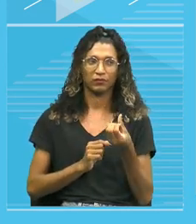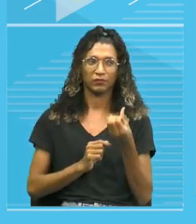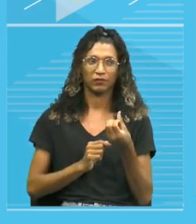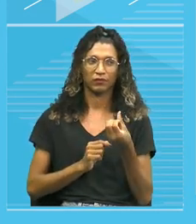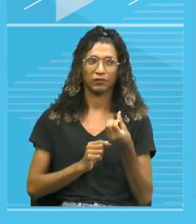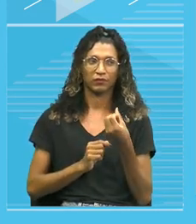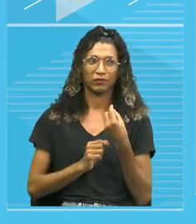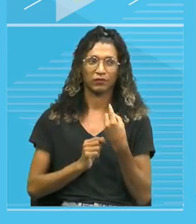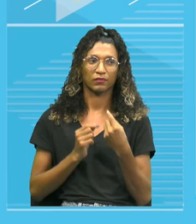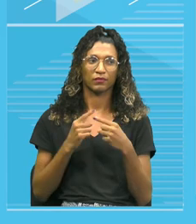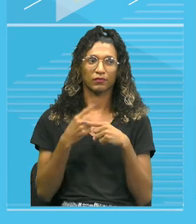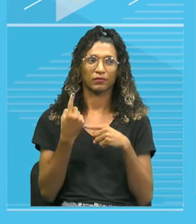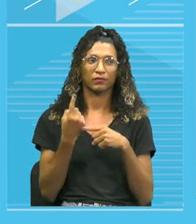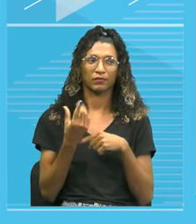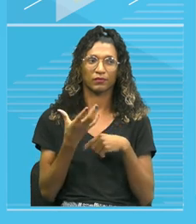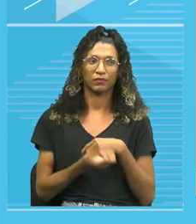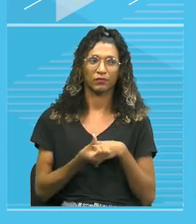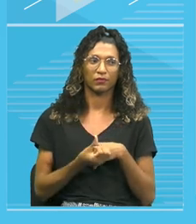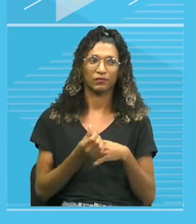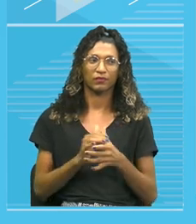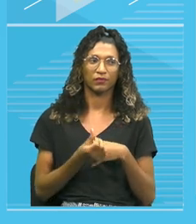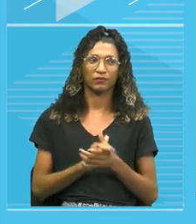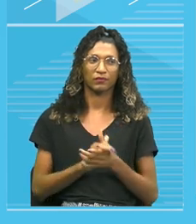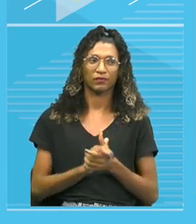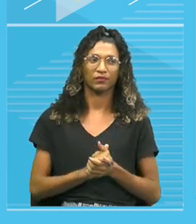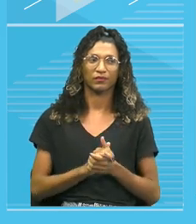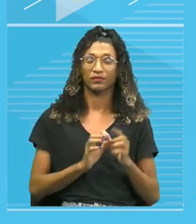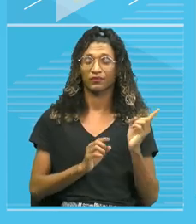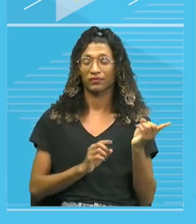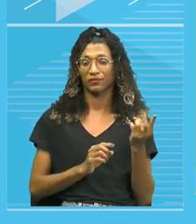6 do lado de cá tem quantos 18